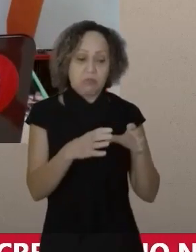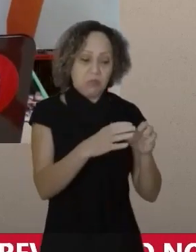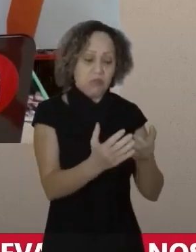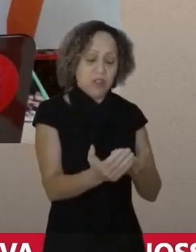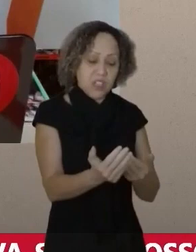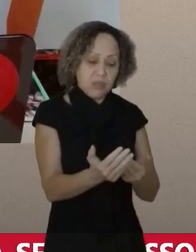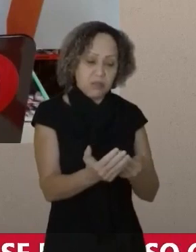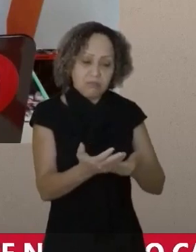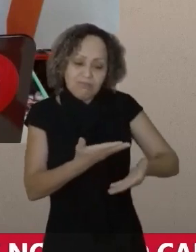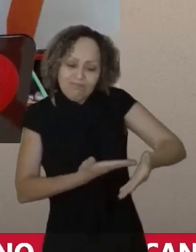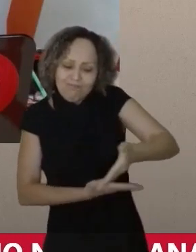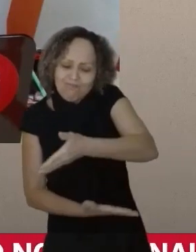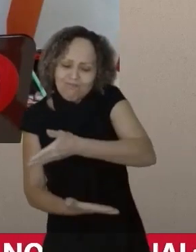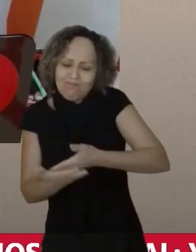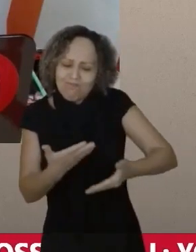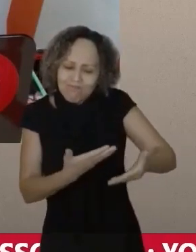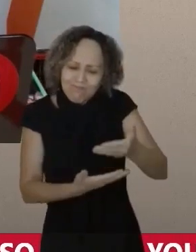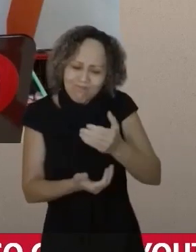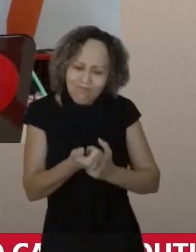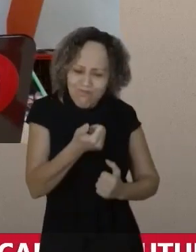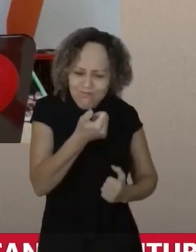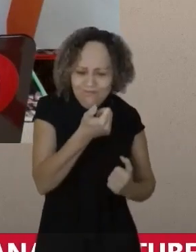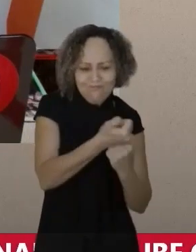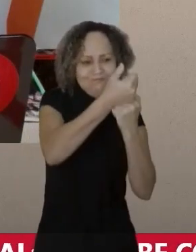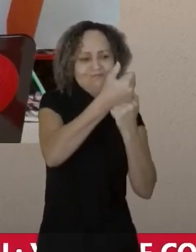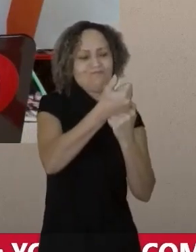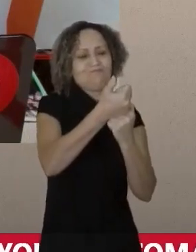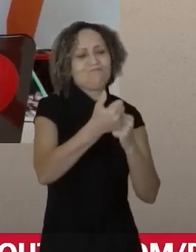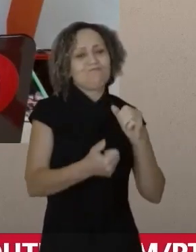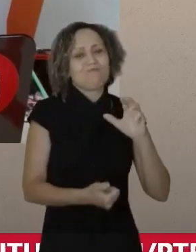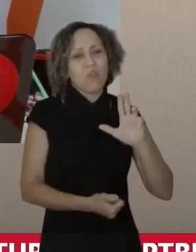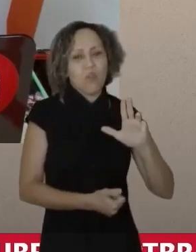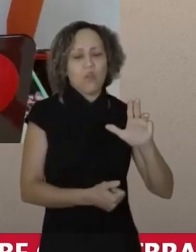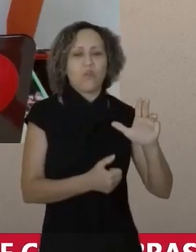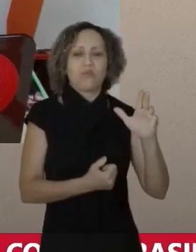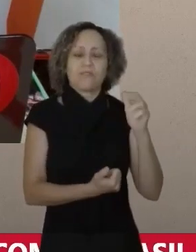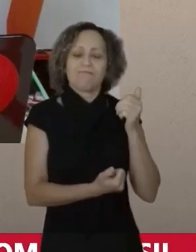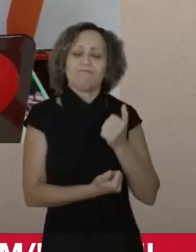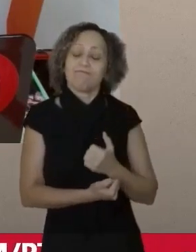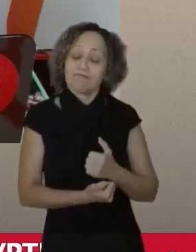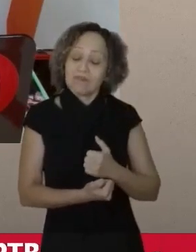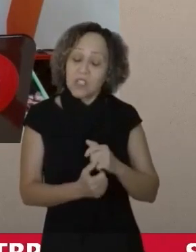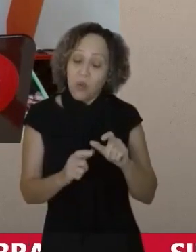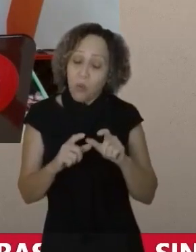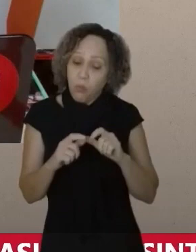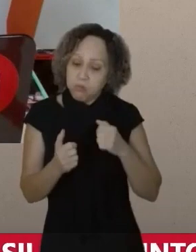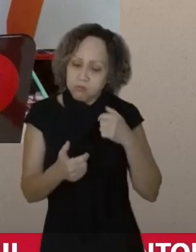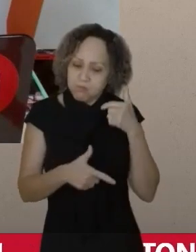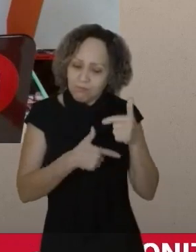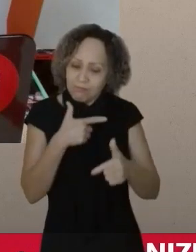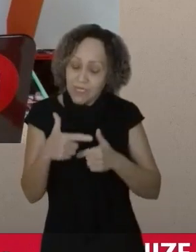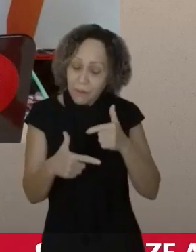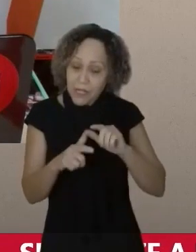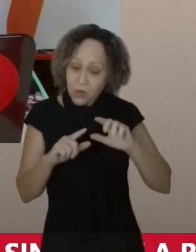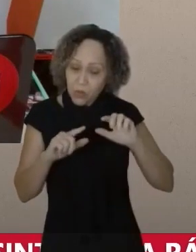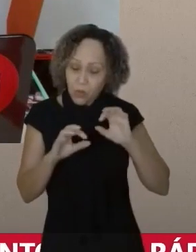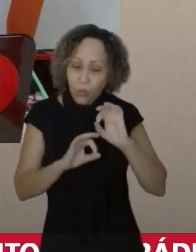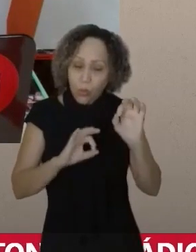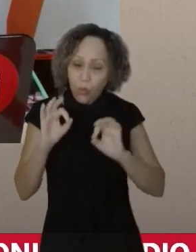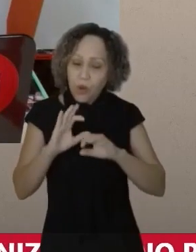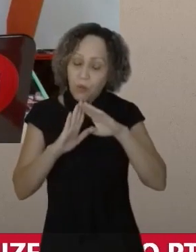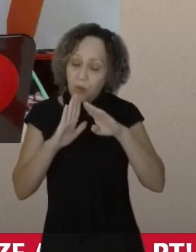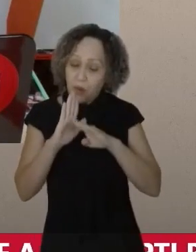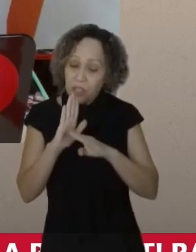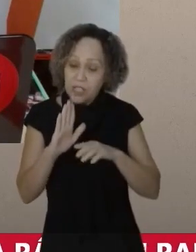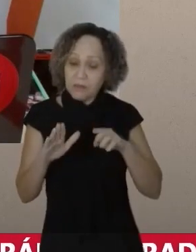para construir uma grande frente de apoio ao companheiro Lula, uma grande frente para construir o programa de juventude dessa